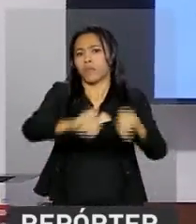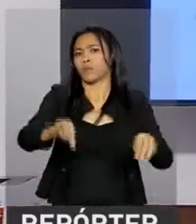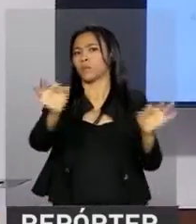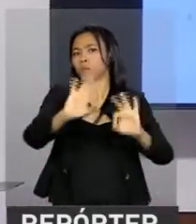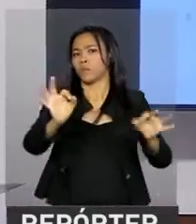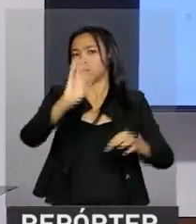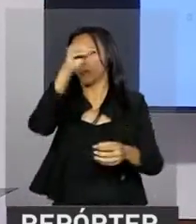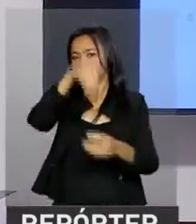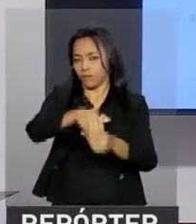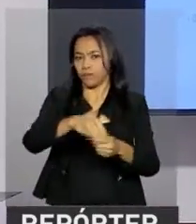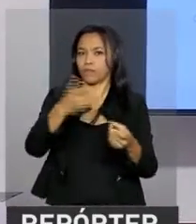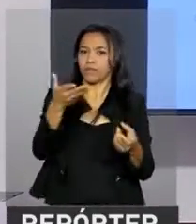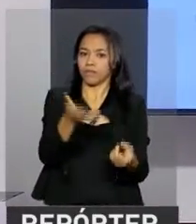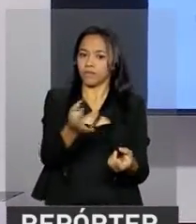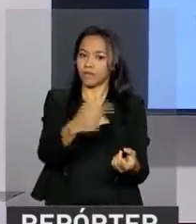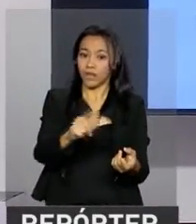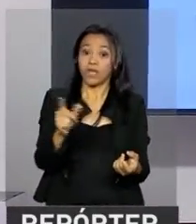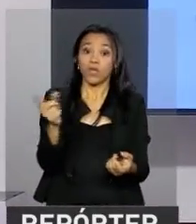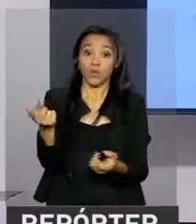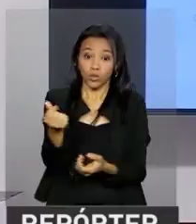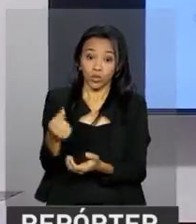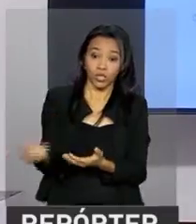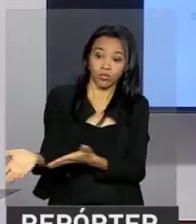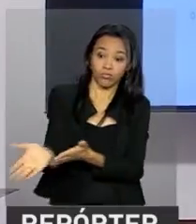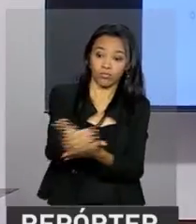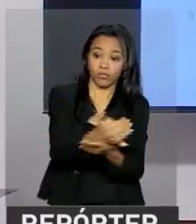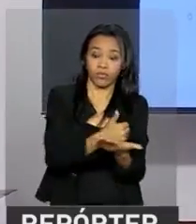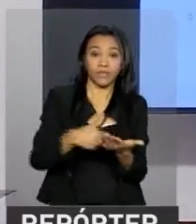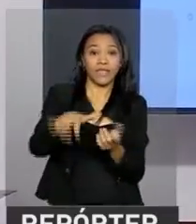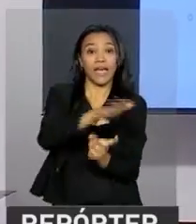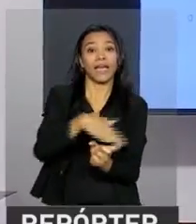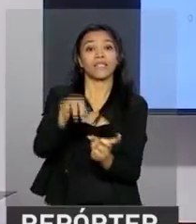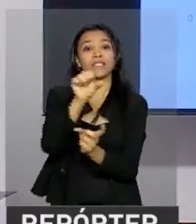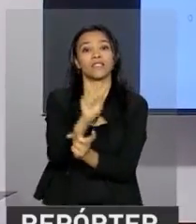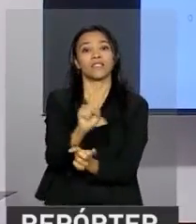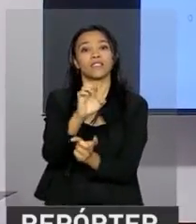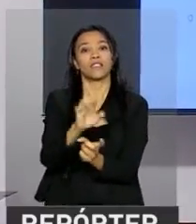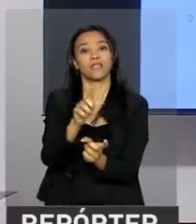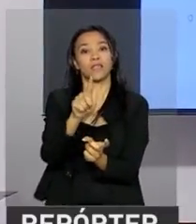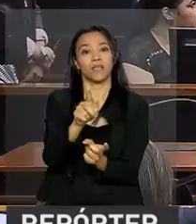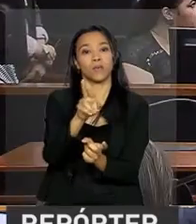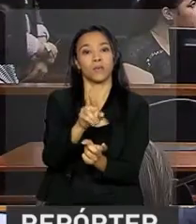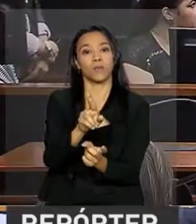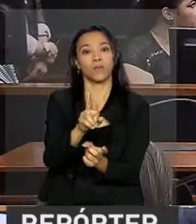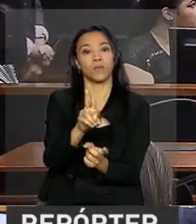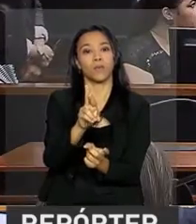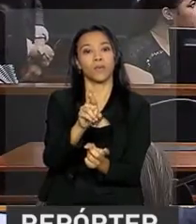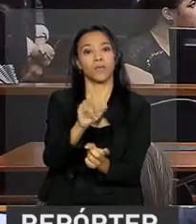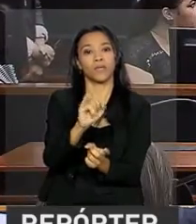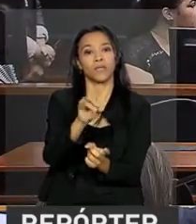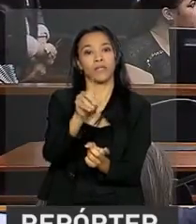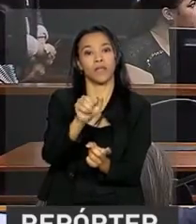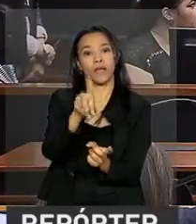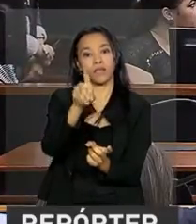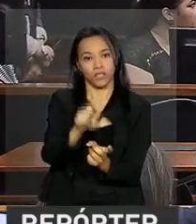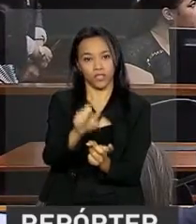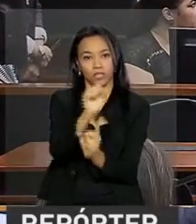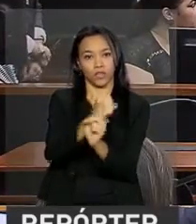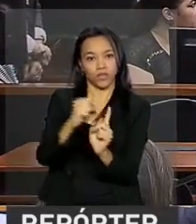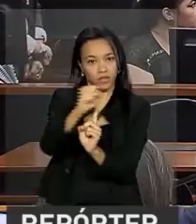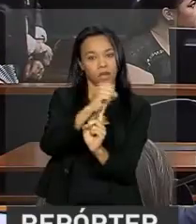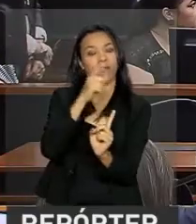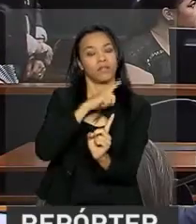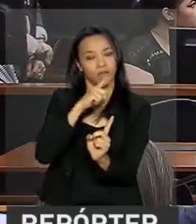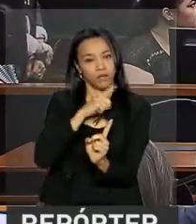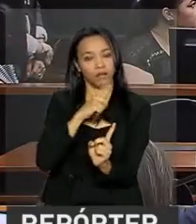Henrique Meirelles, todas as arrecadações da Seguridade Social são suficientes para cobrir os gastos com benefícios previdenciários.